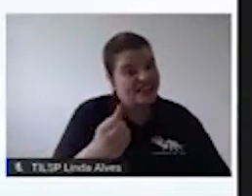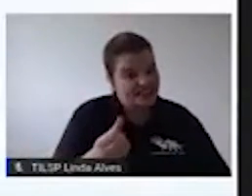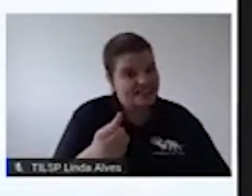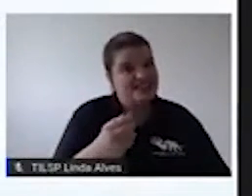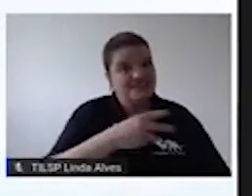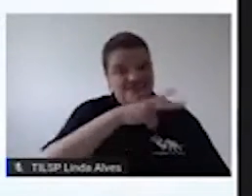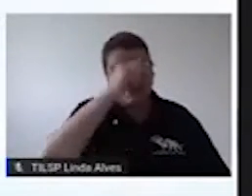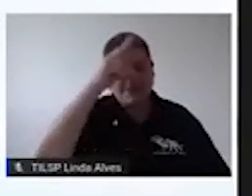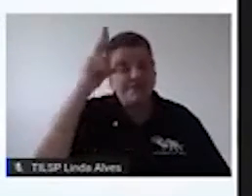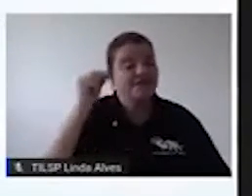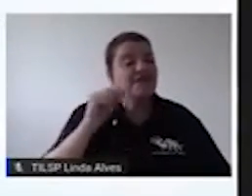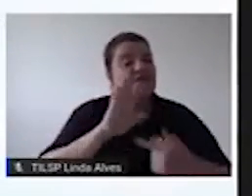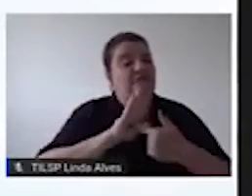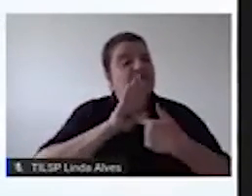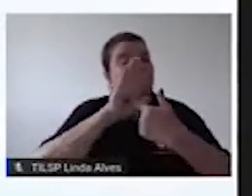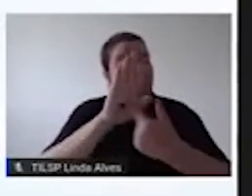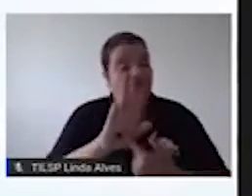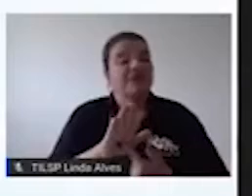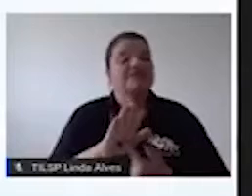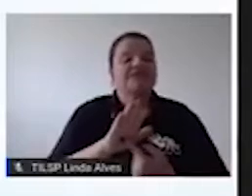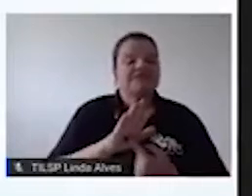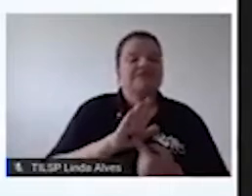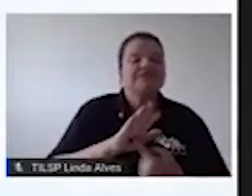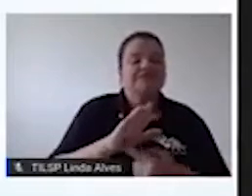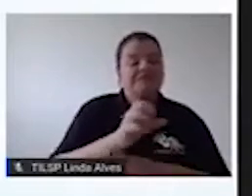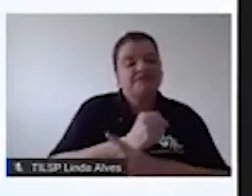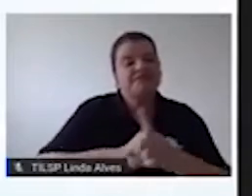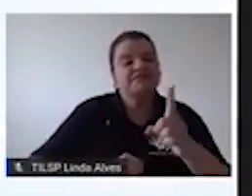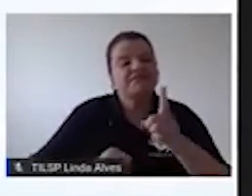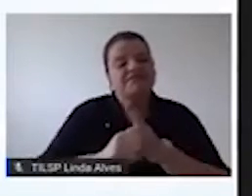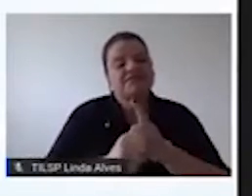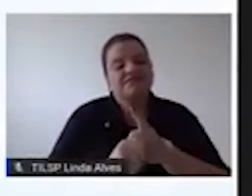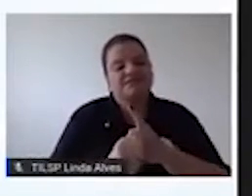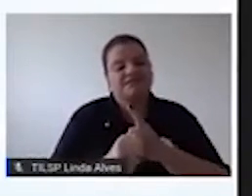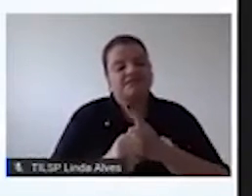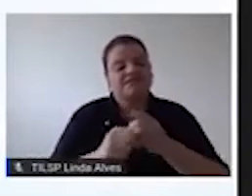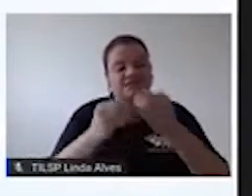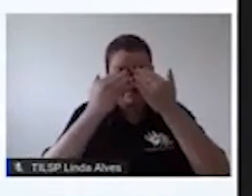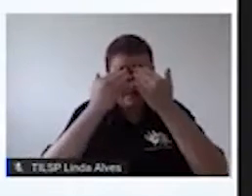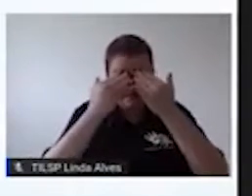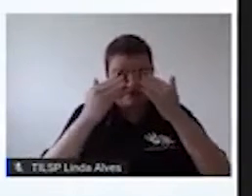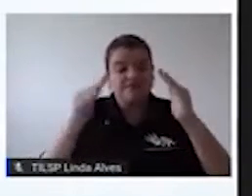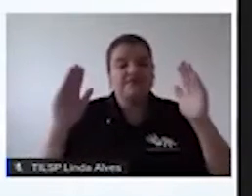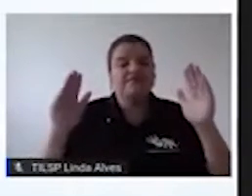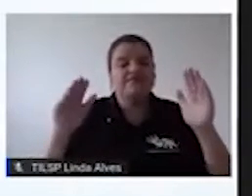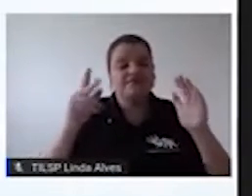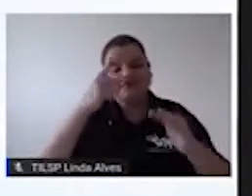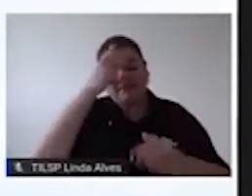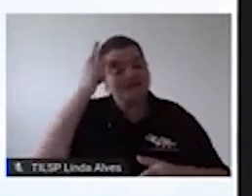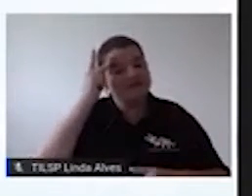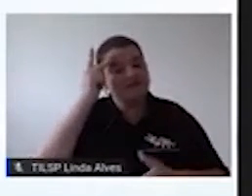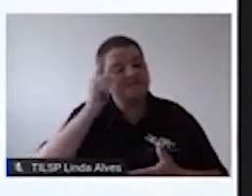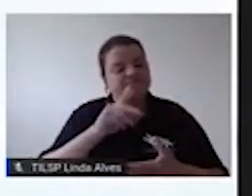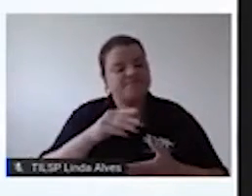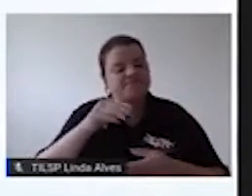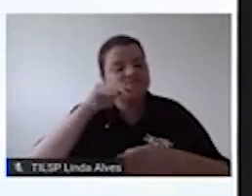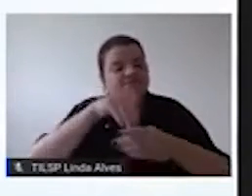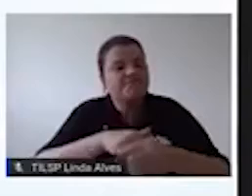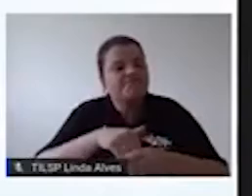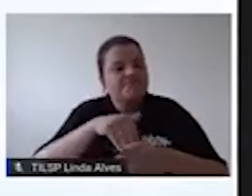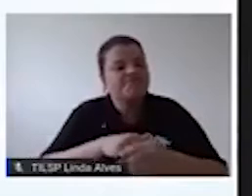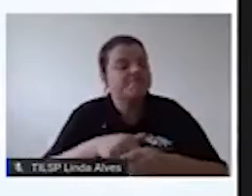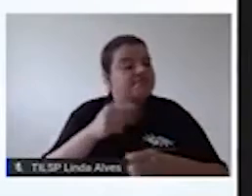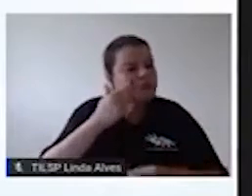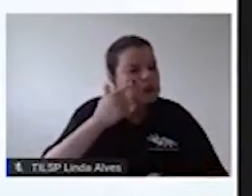isso demonstra que a sociedade e o eleitor e a eleitora está fazendo um